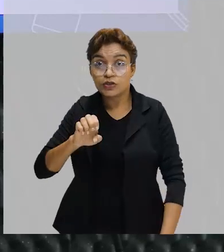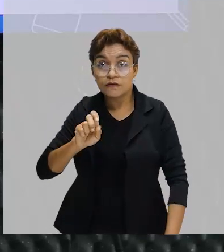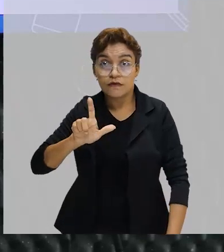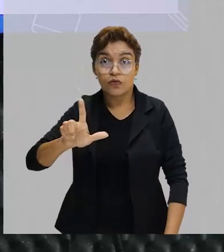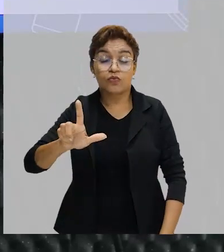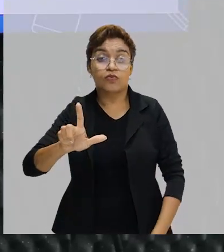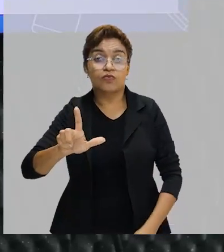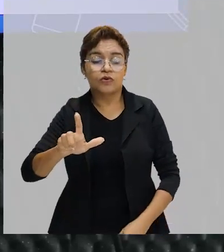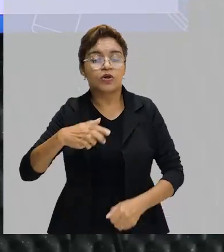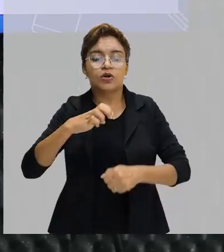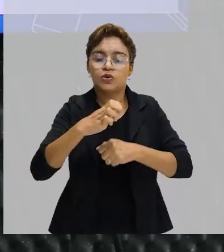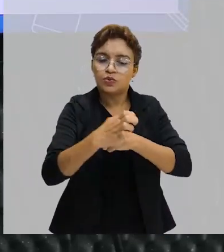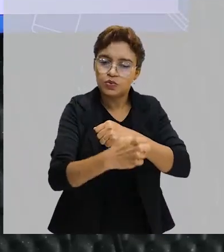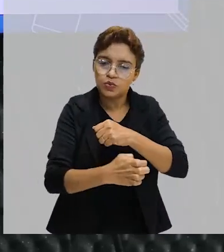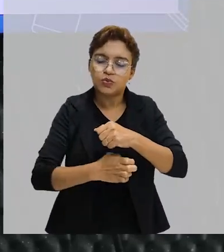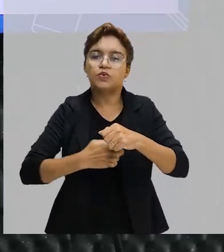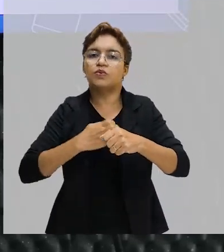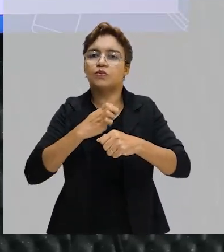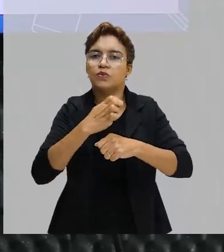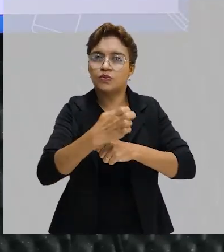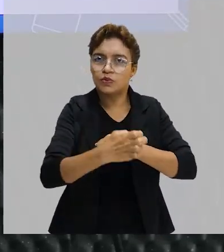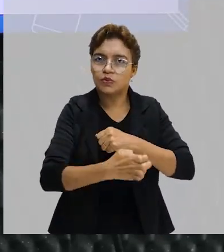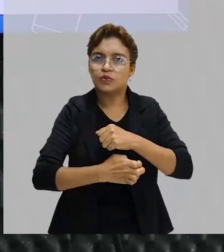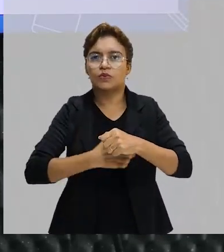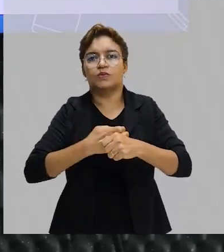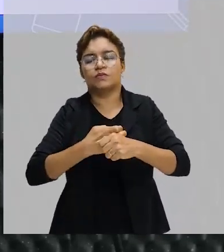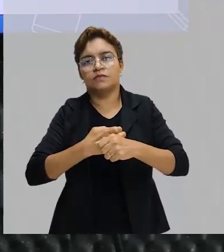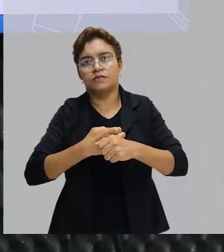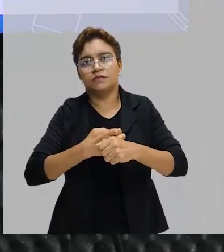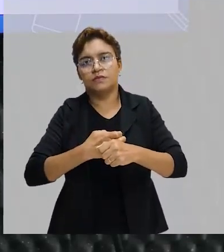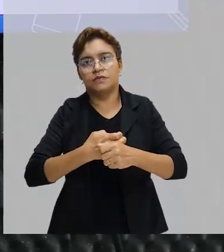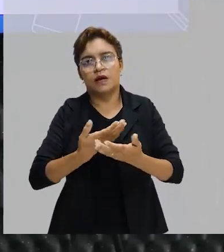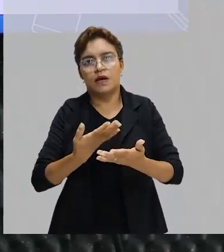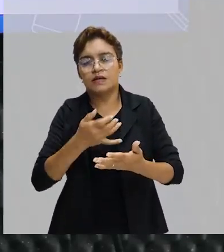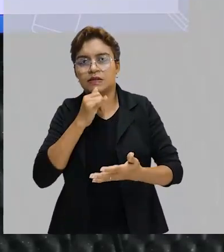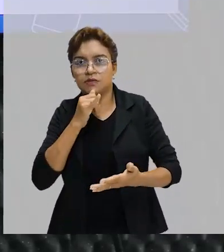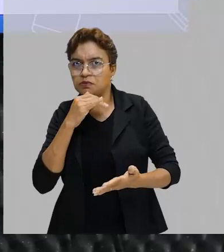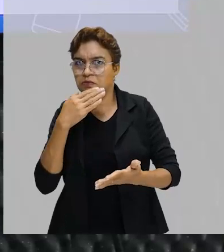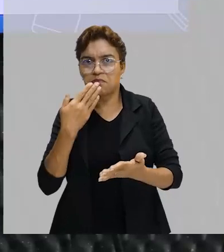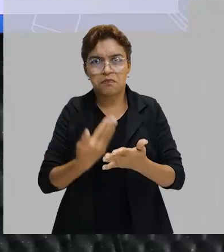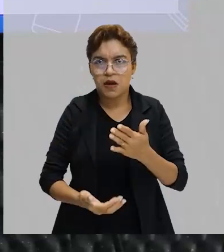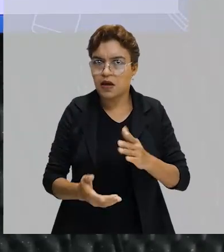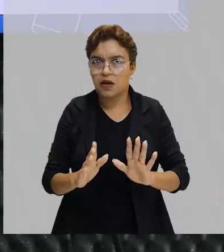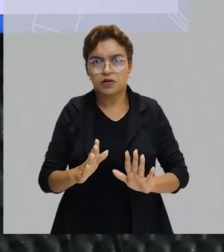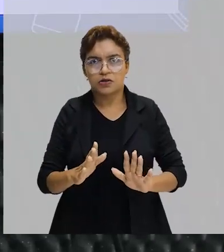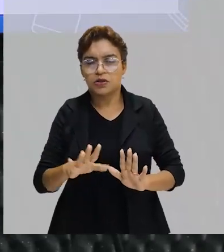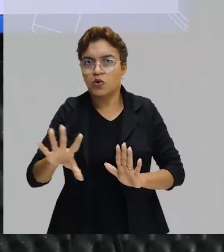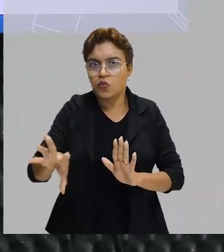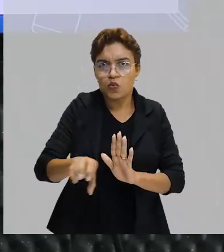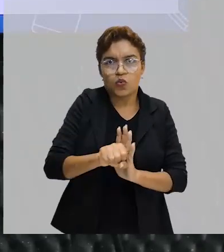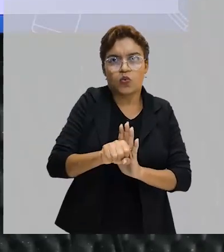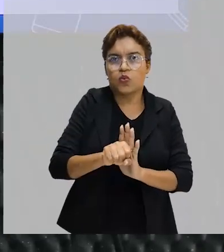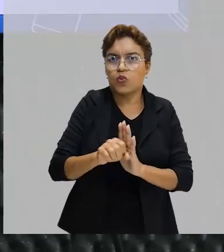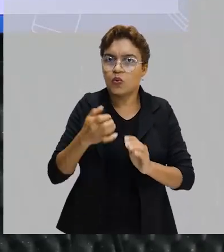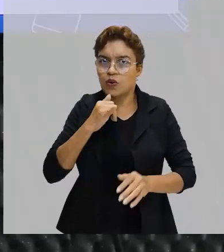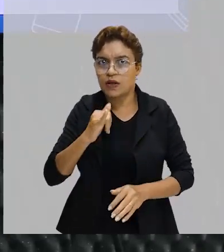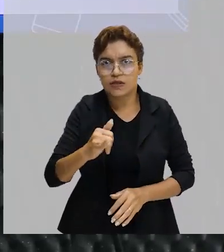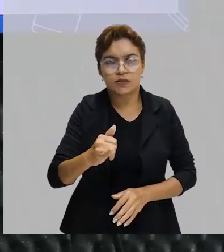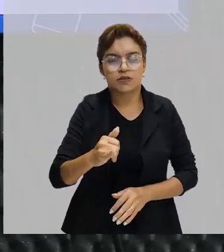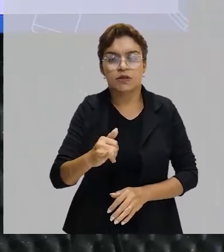ele vai estar girando sem perder ou ganhar energia. Ele vai estar num estado